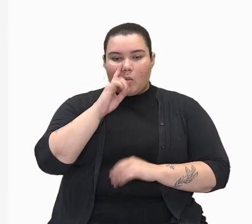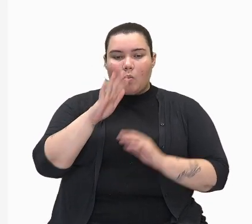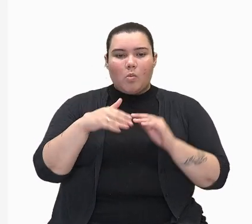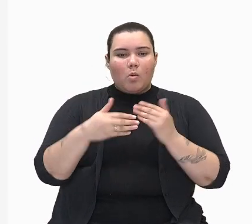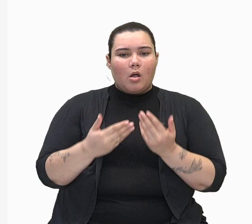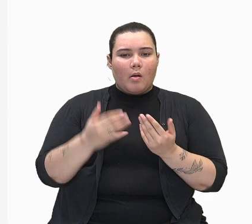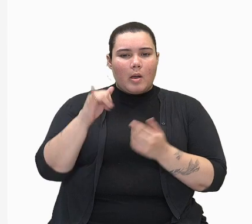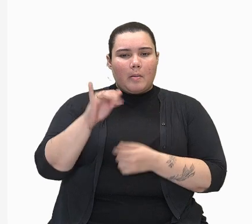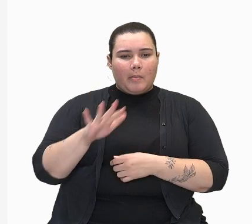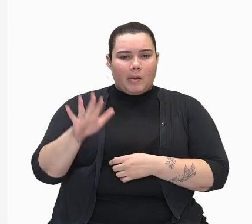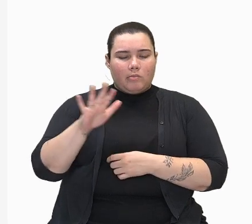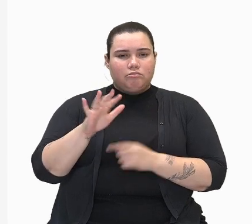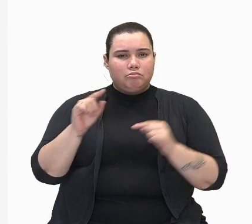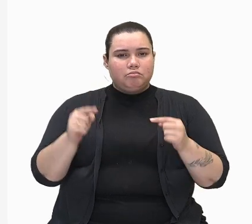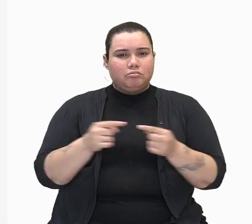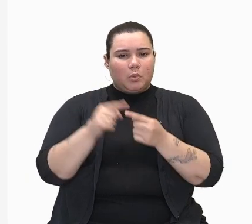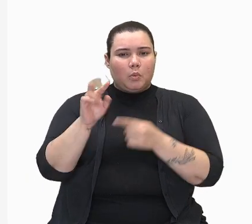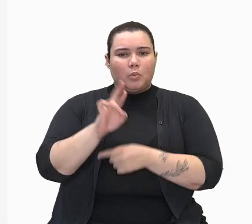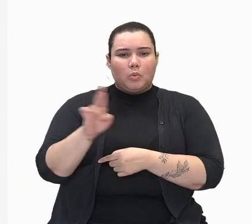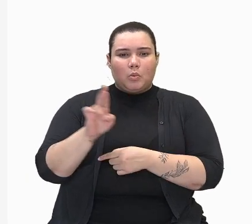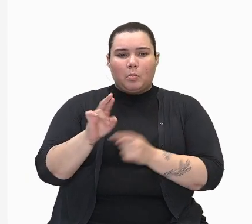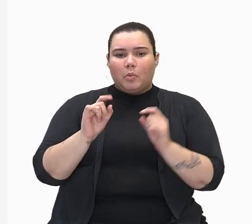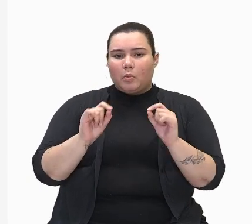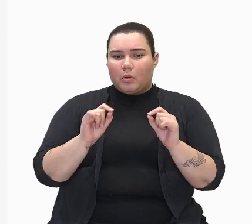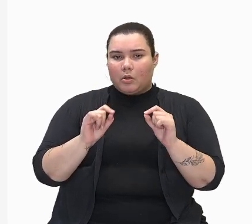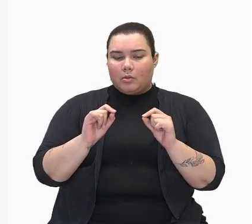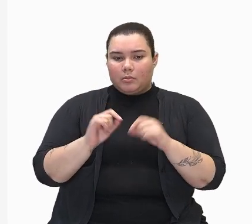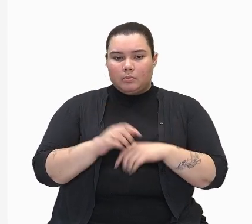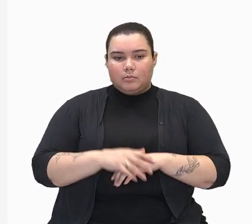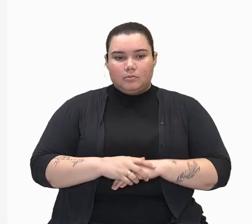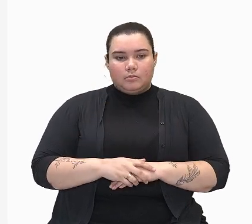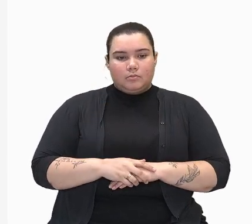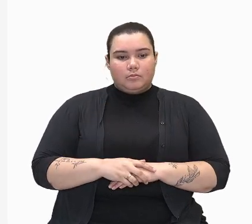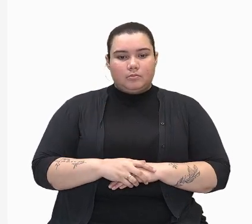qual é esse poliedro aí que nós temos, tá?